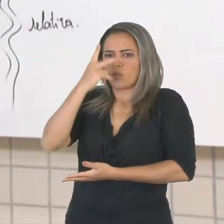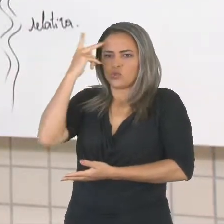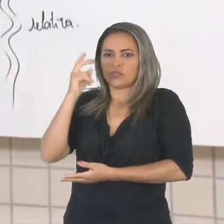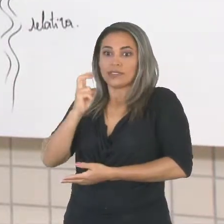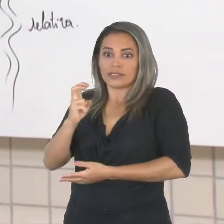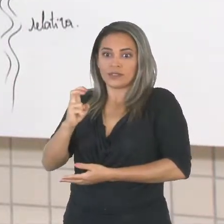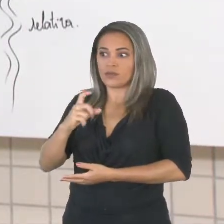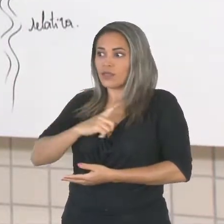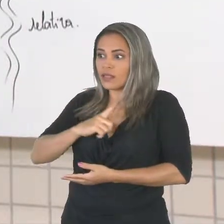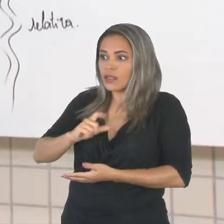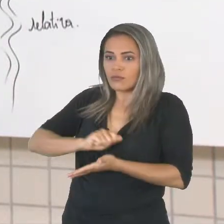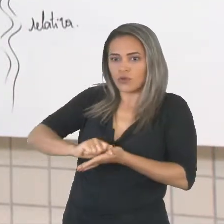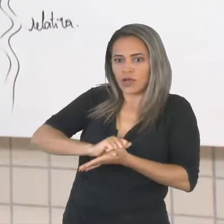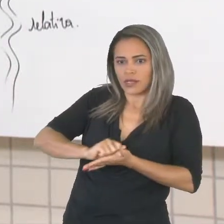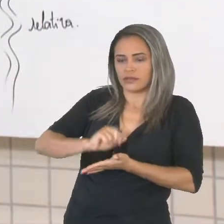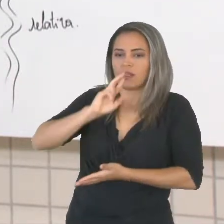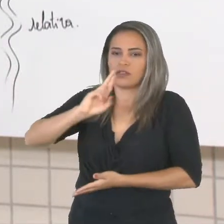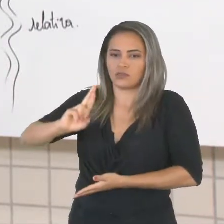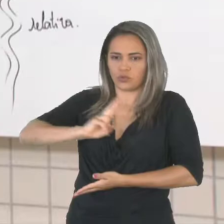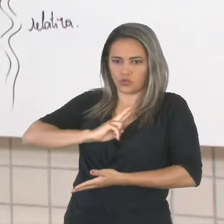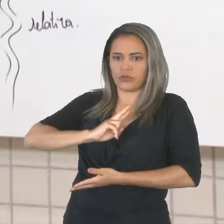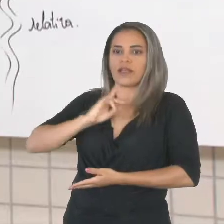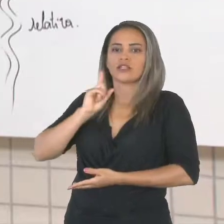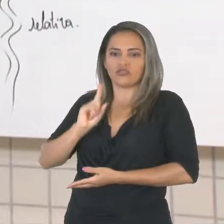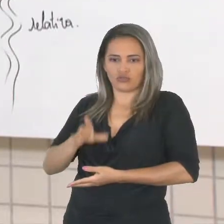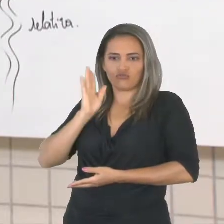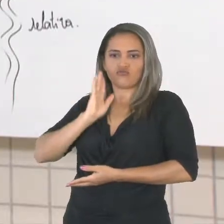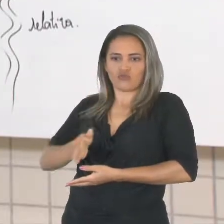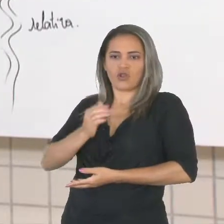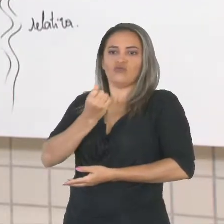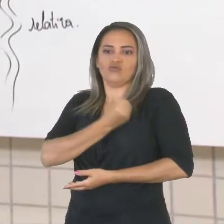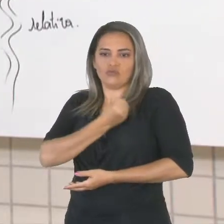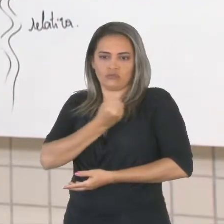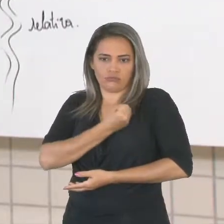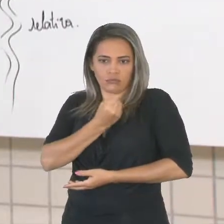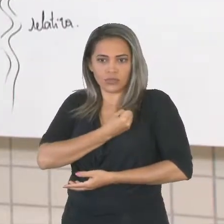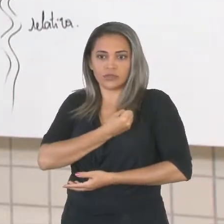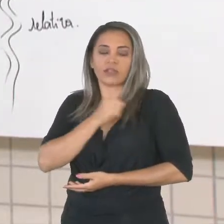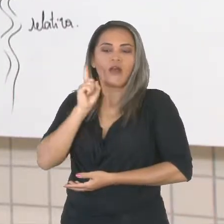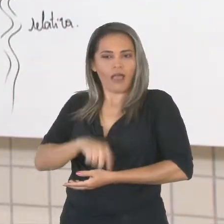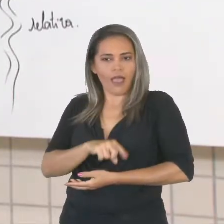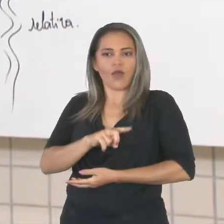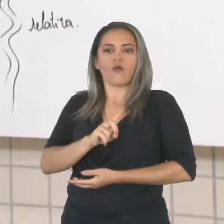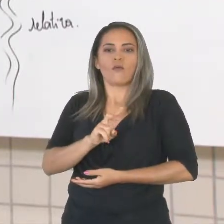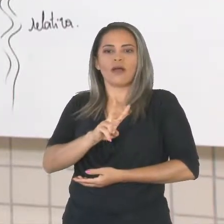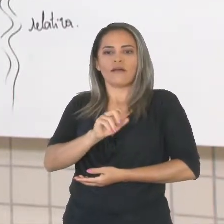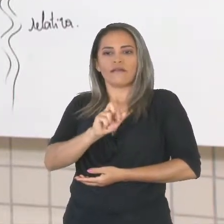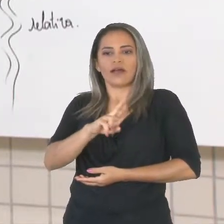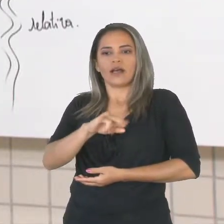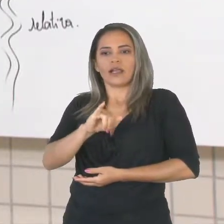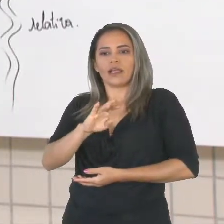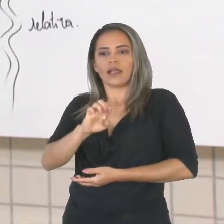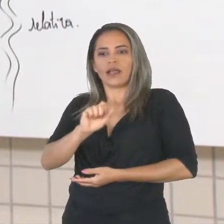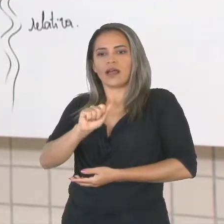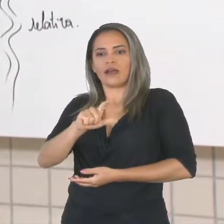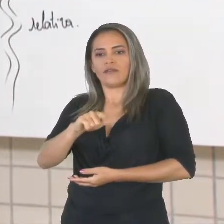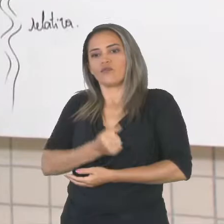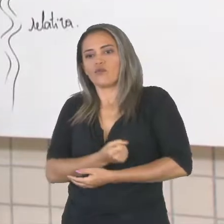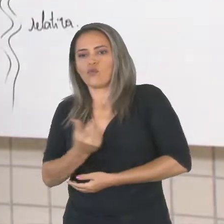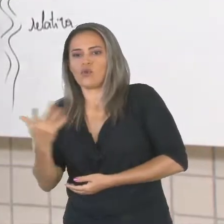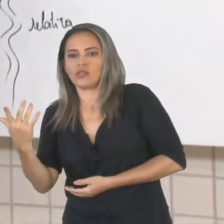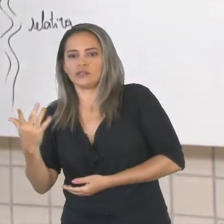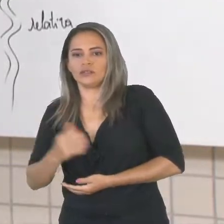hoje. A minha resposta foi um número, logo é uma variável quantitativa,